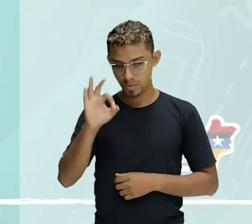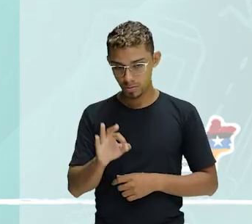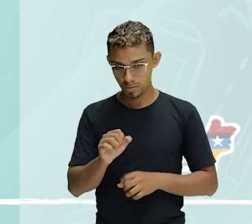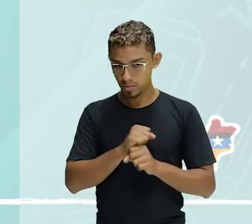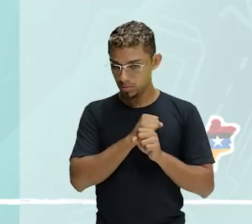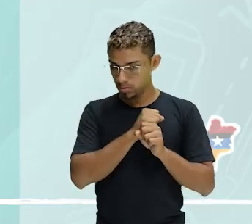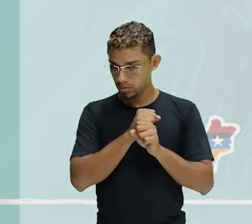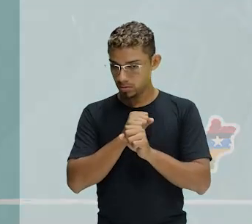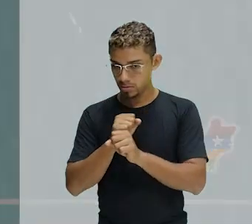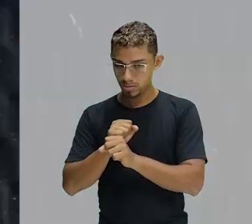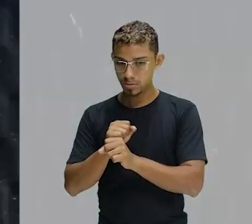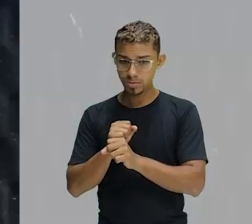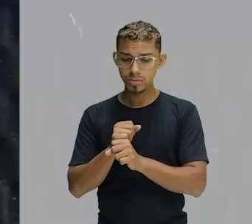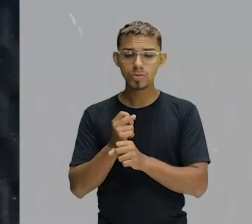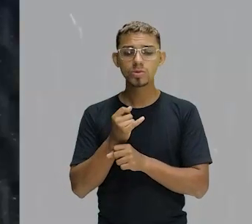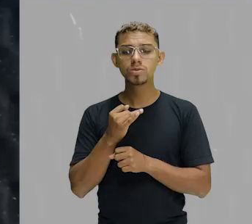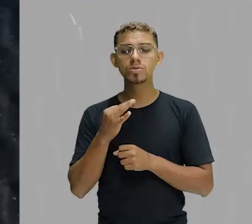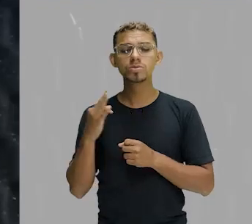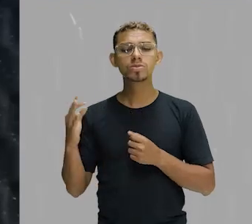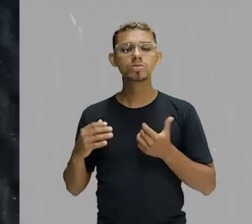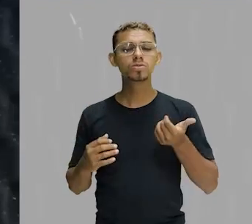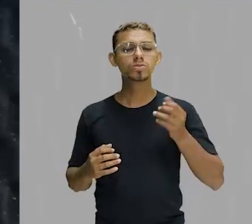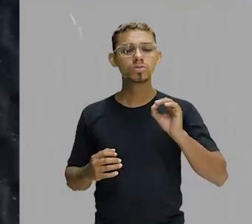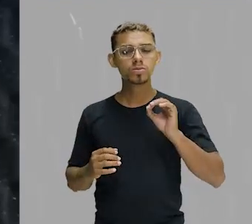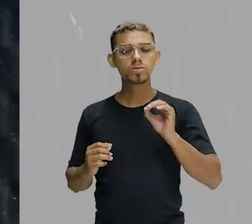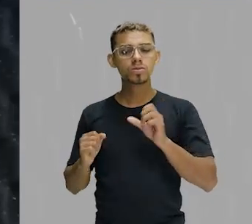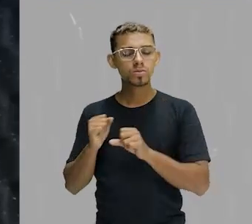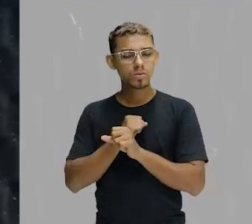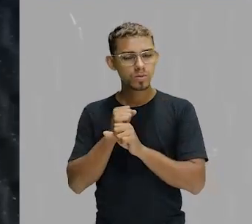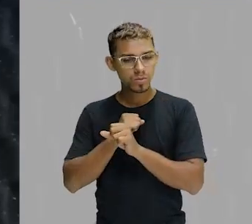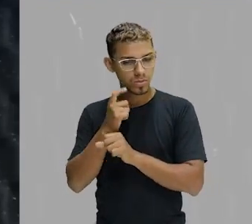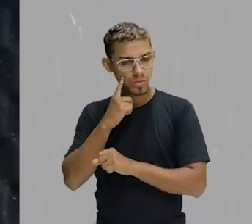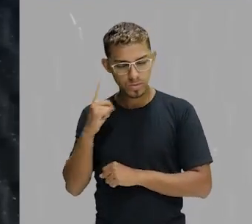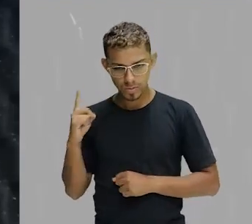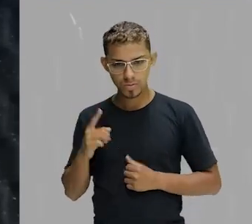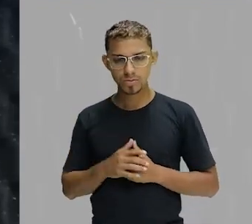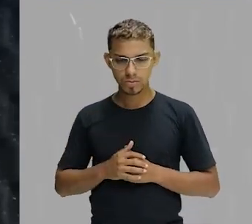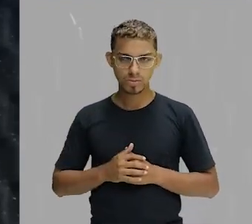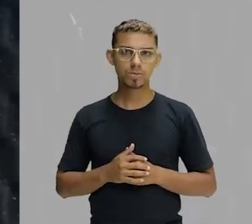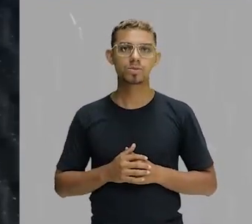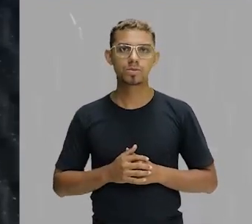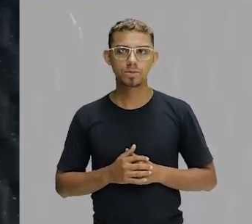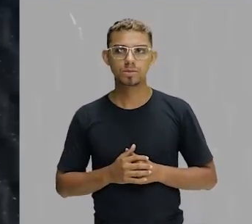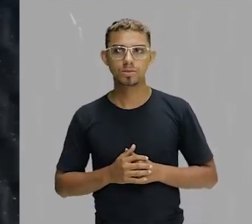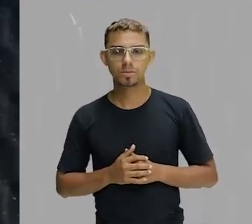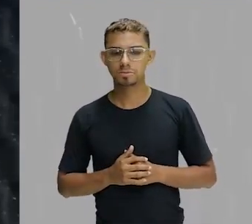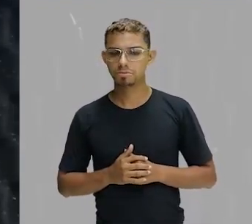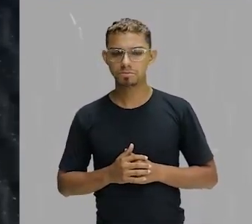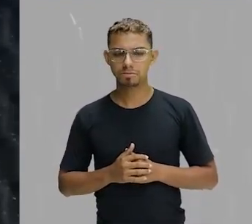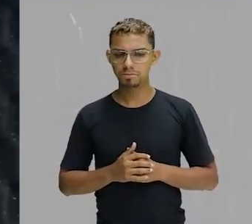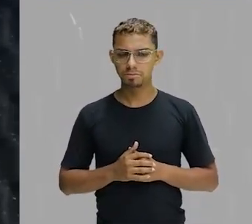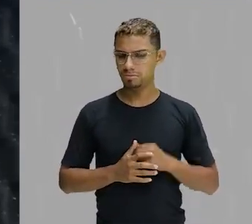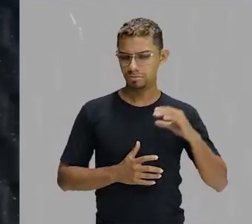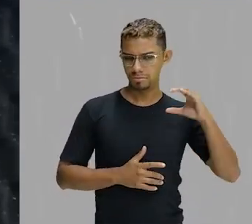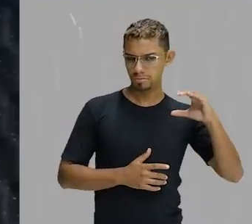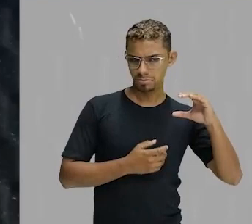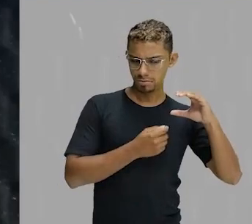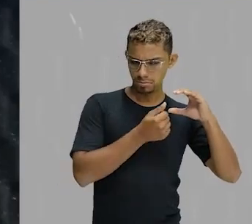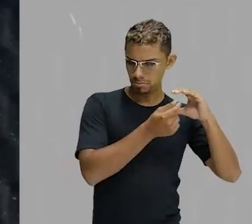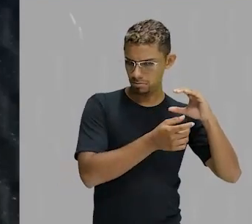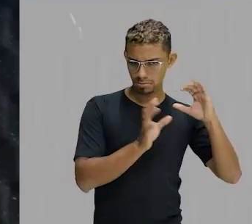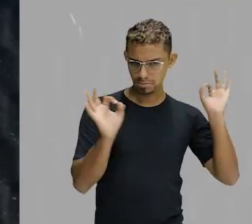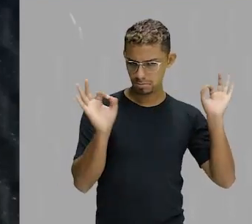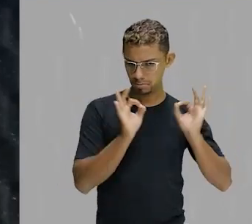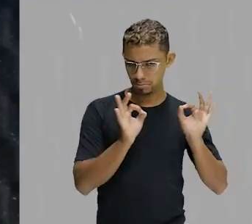ano, quanto renderá em 10 anos? Veja que a questão não me deu capital inicial, nada.